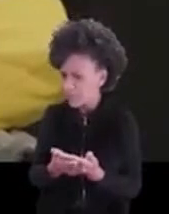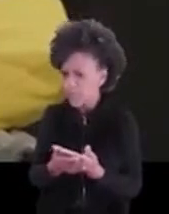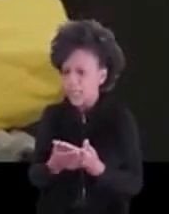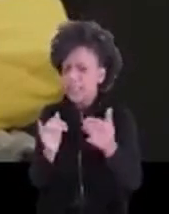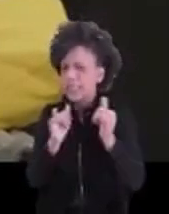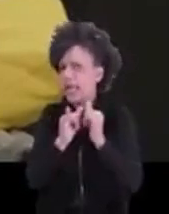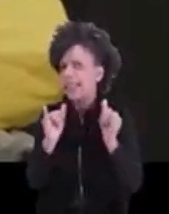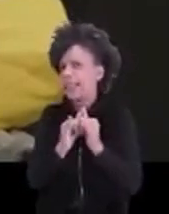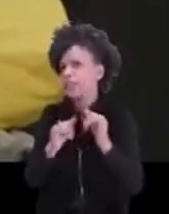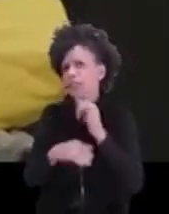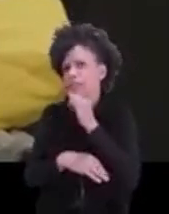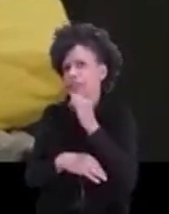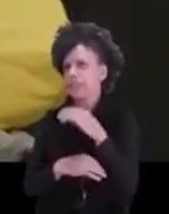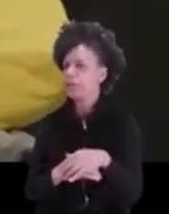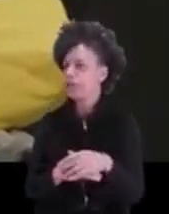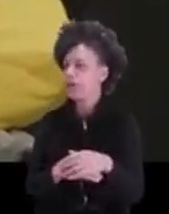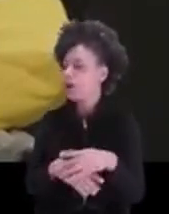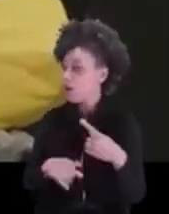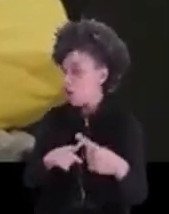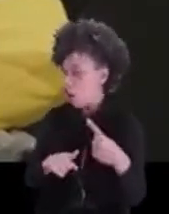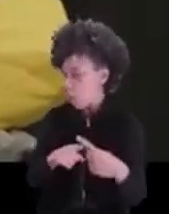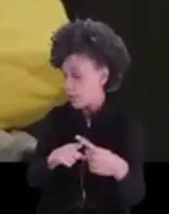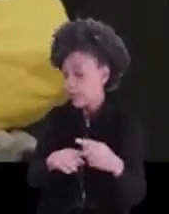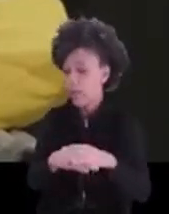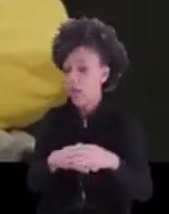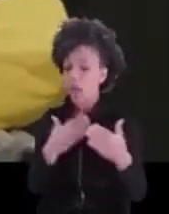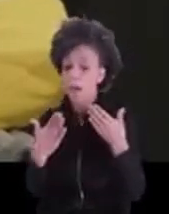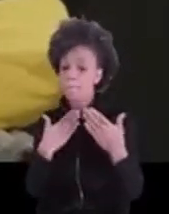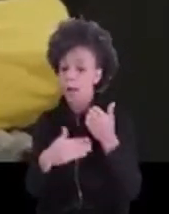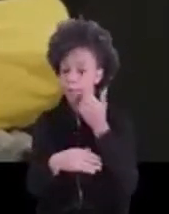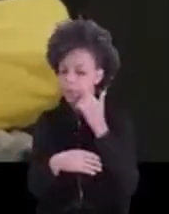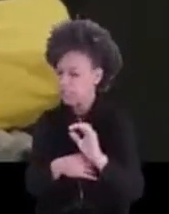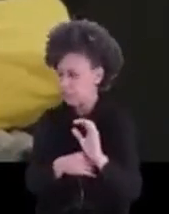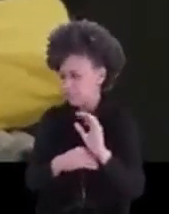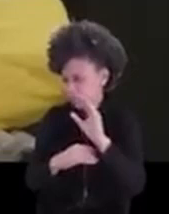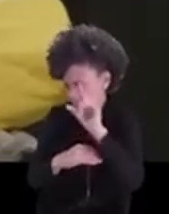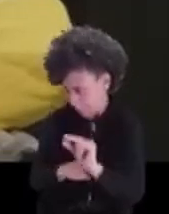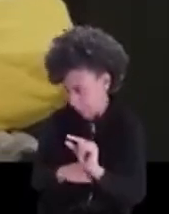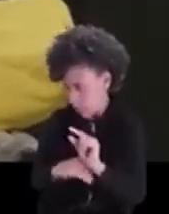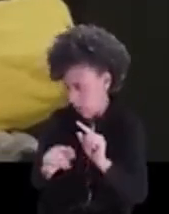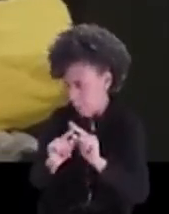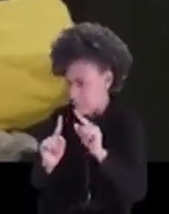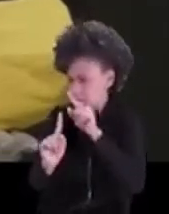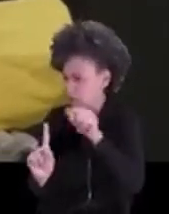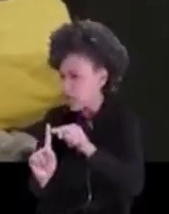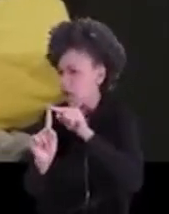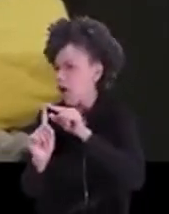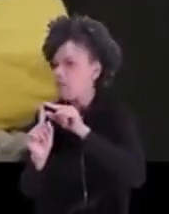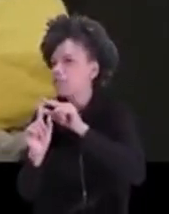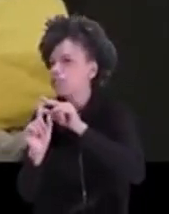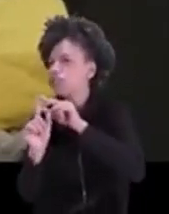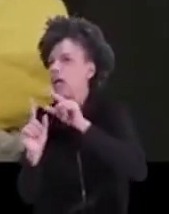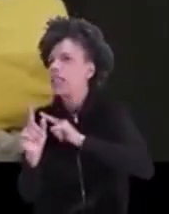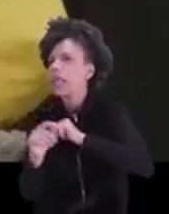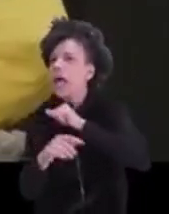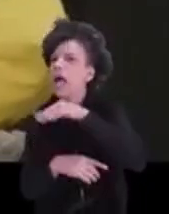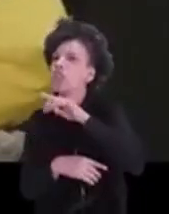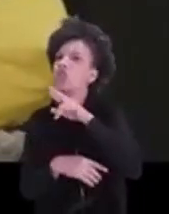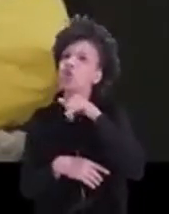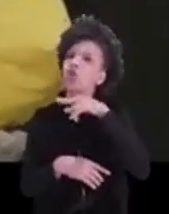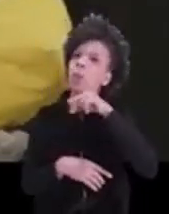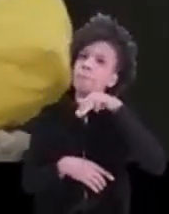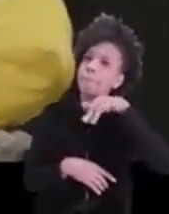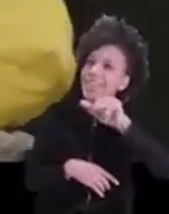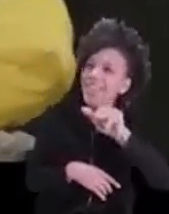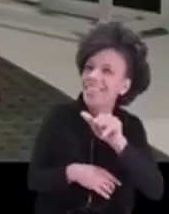coisa da energia do tipo porque é um papo mesmo científico e vai mais para coisa vai ter chegado astronomia né na